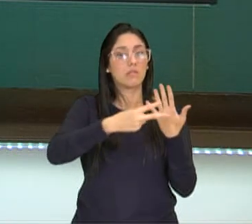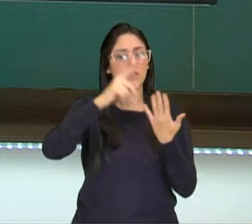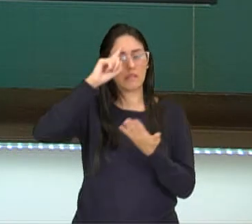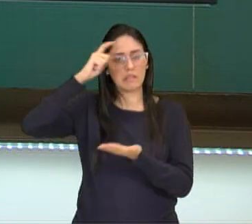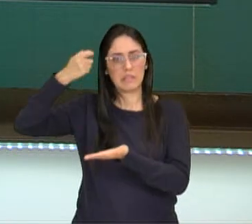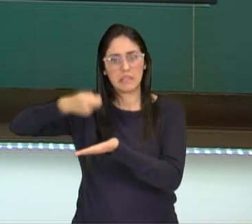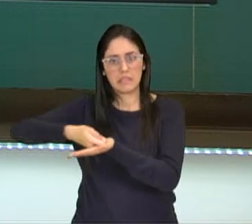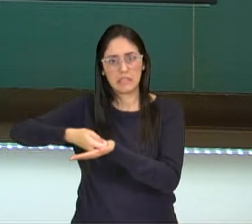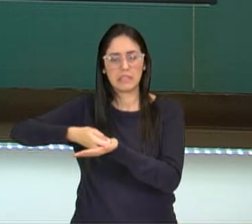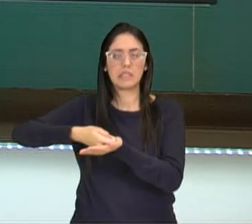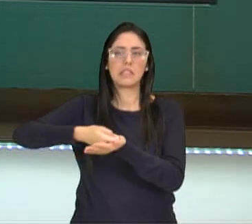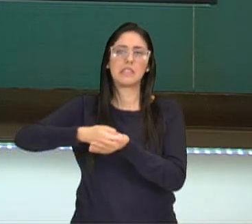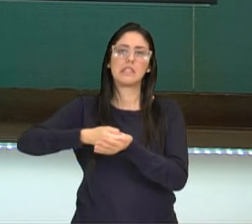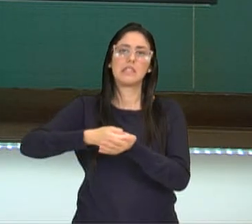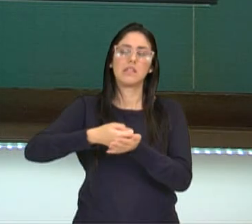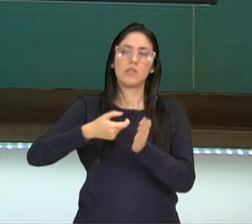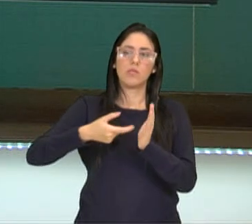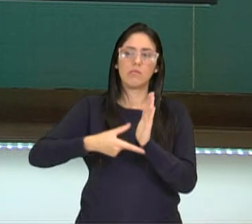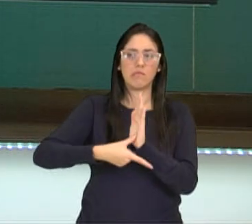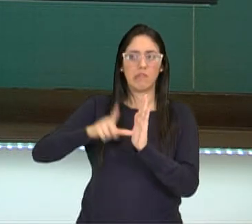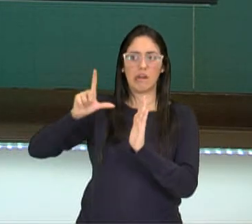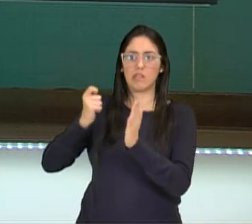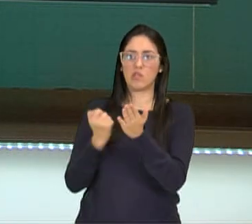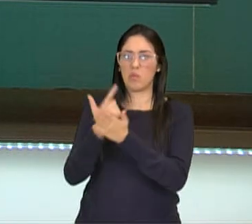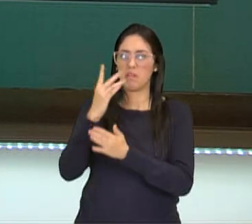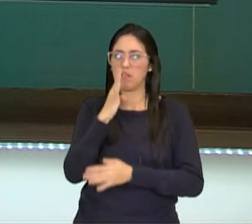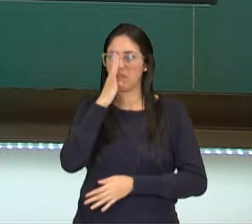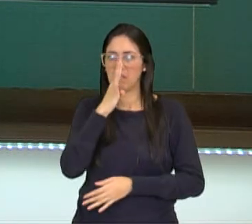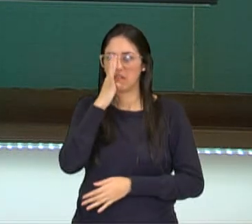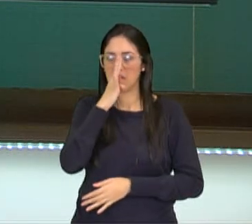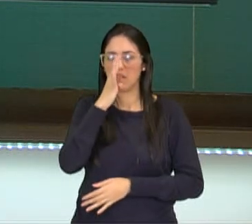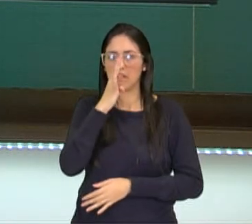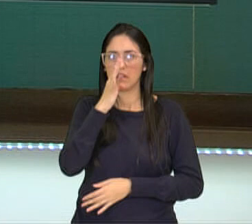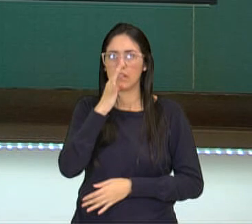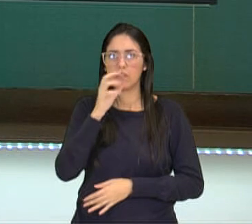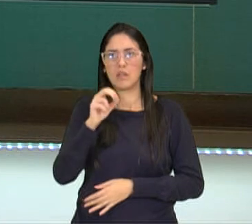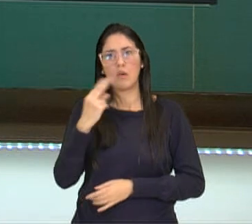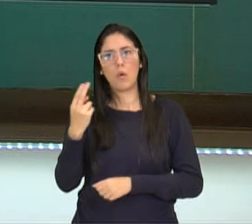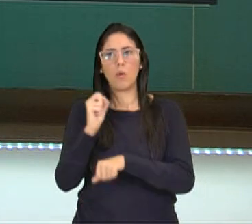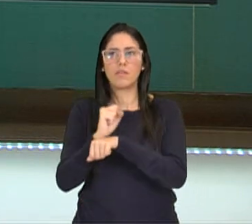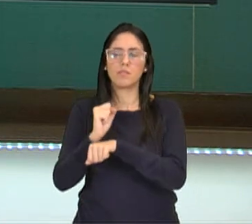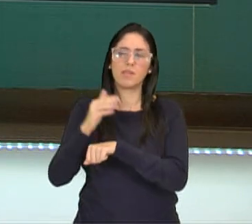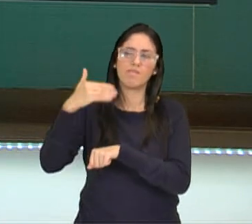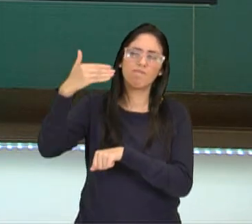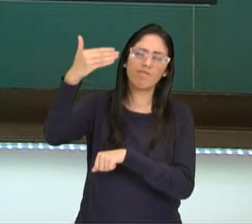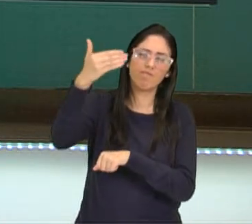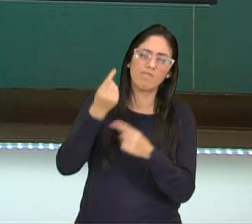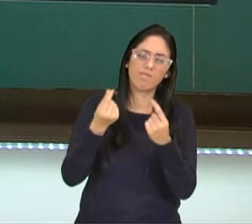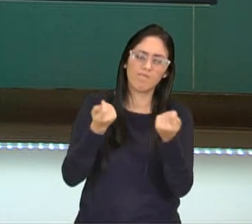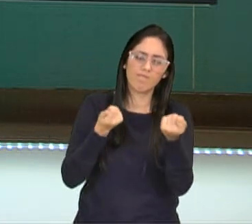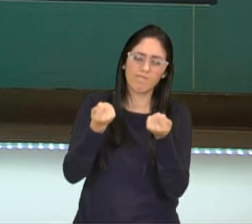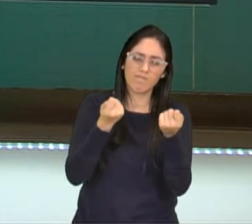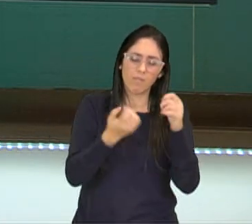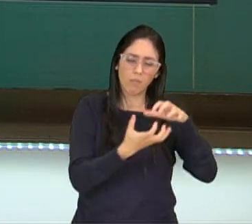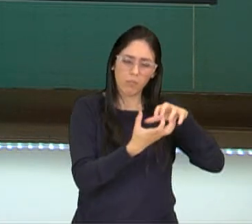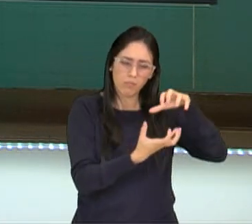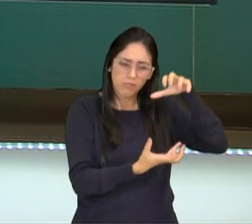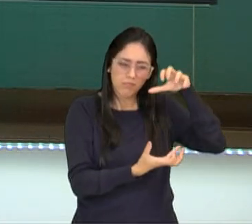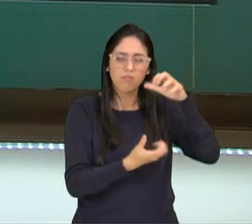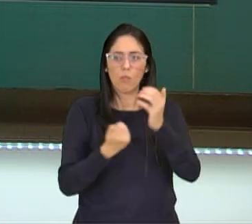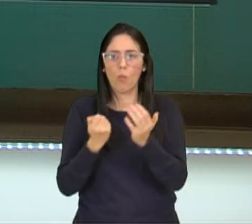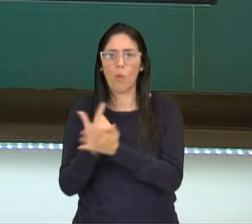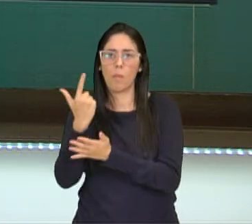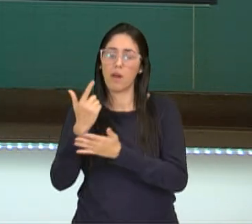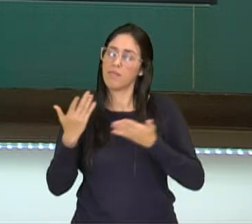decisão de antecipar uma compra que ainda você não tem dinheiro em relação a esperar para você acumular o dinheiro e comprar à